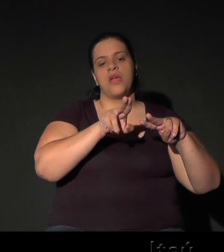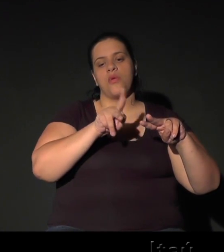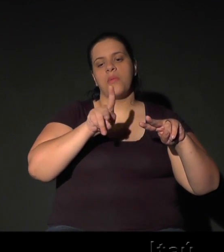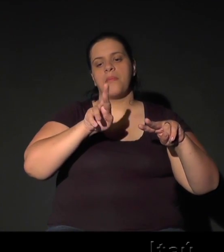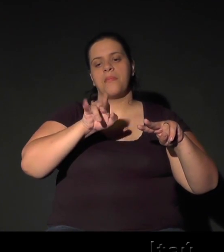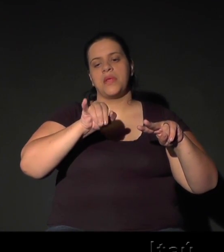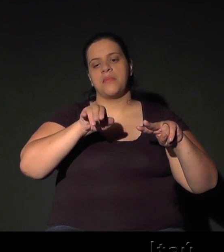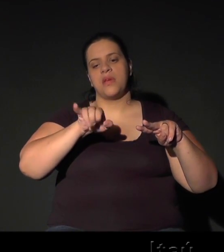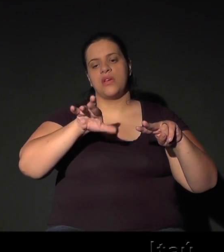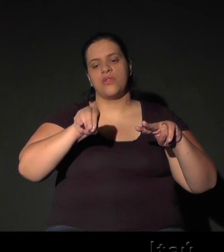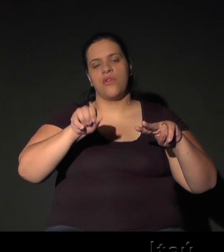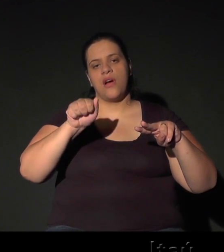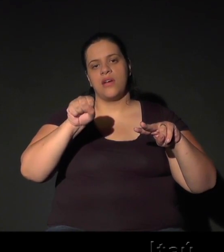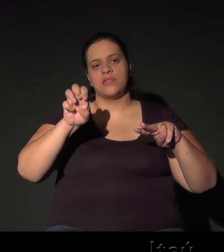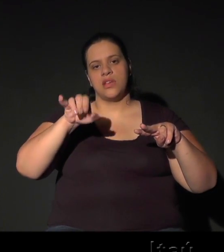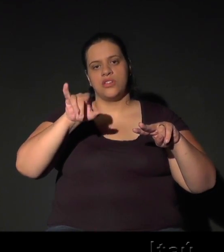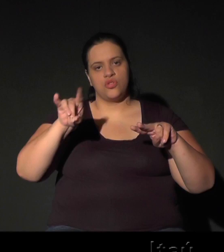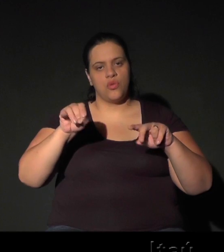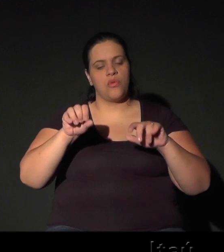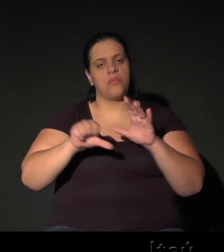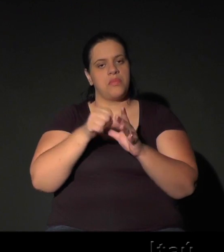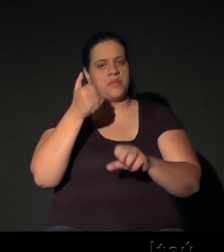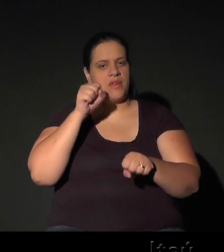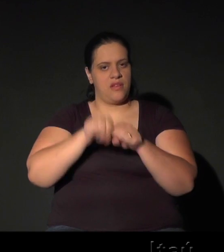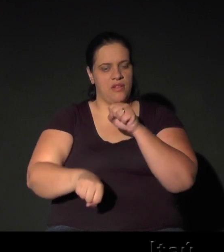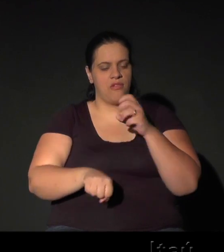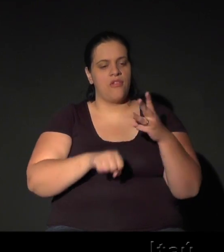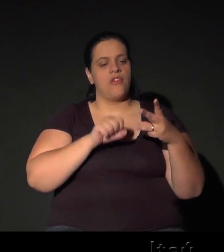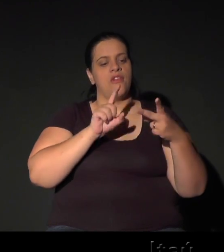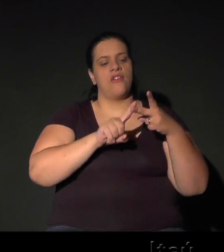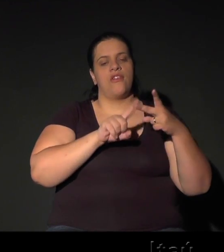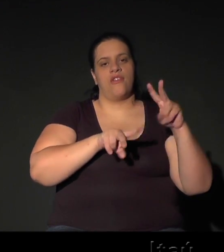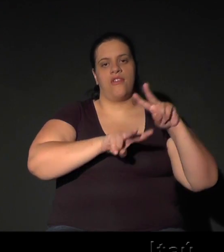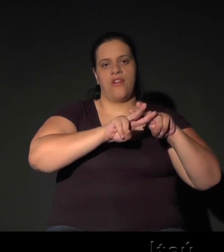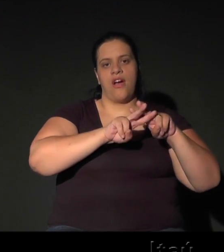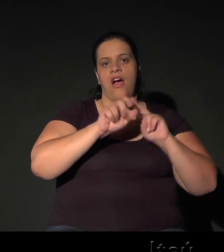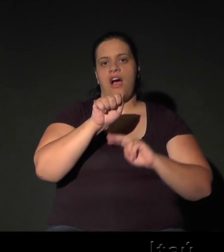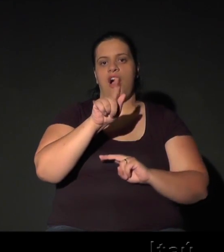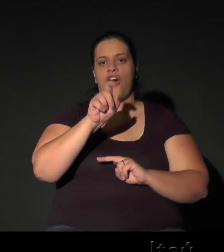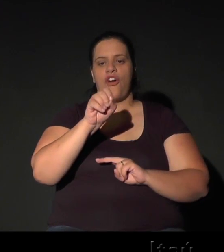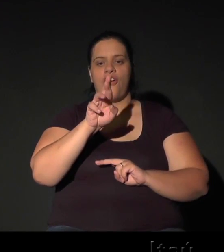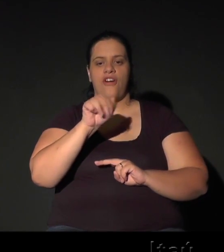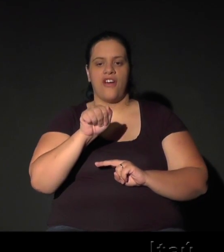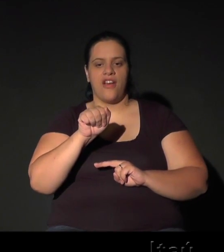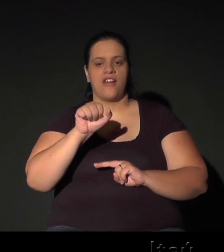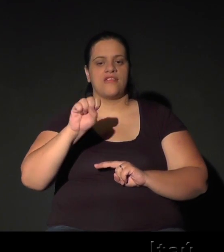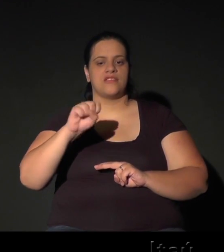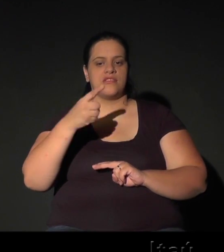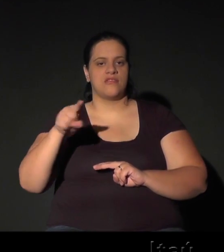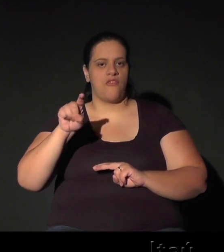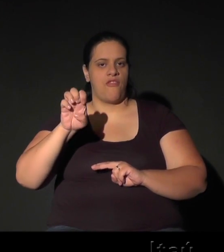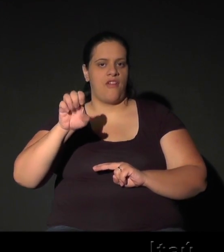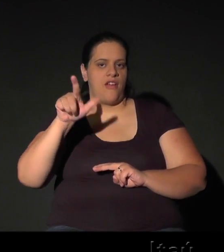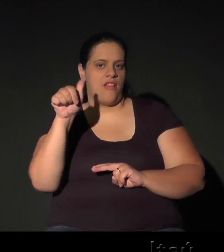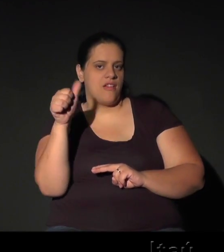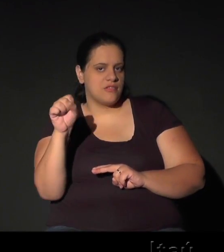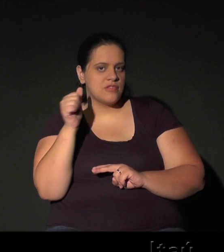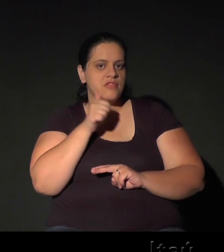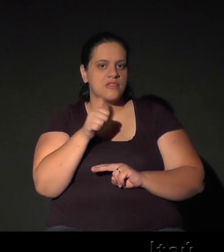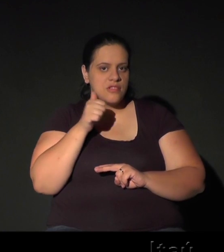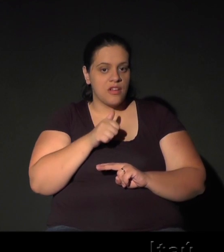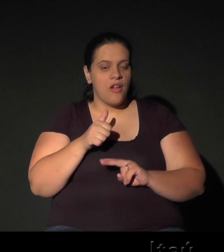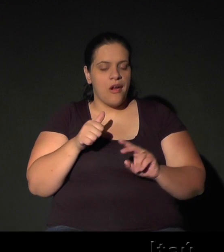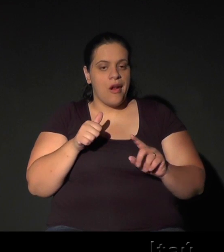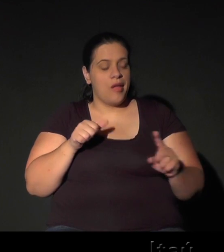né agora que são elas né eh uma possibilidade de uma articulação e de uma mobilização Então eu acho que são